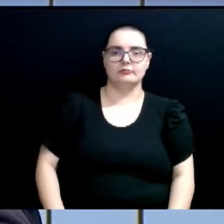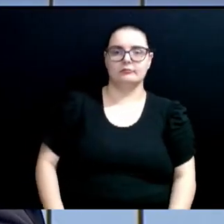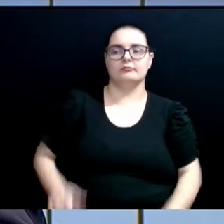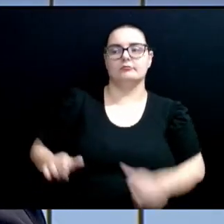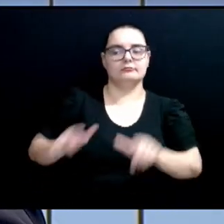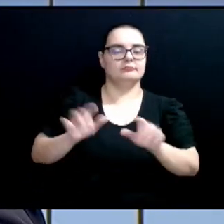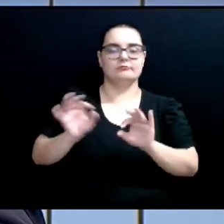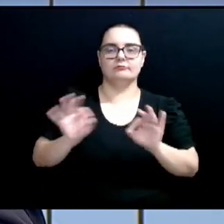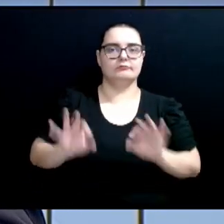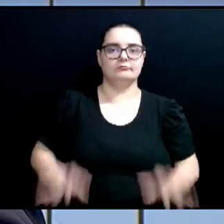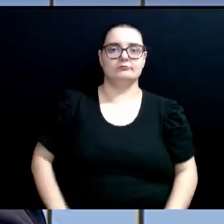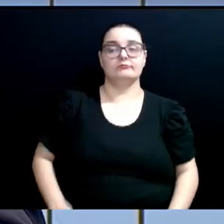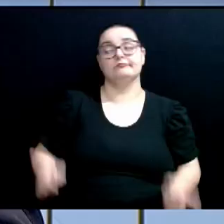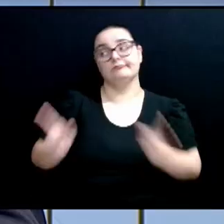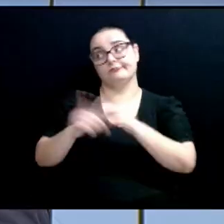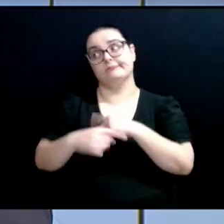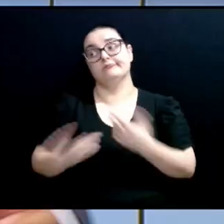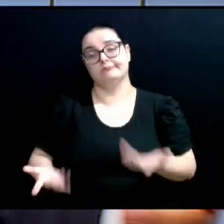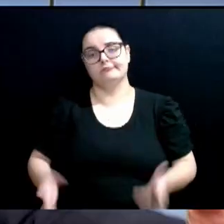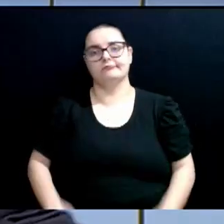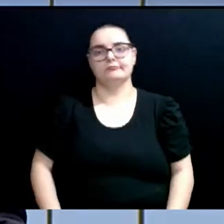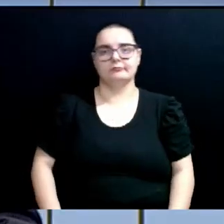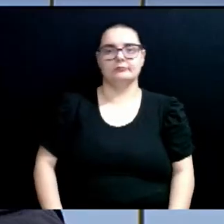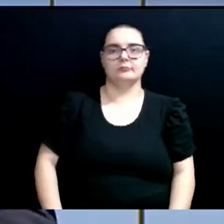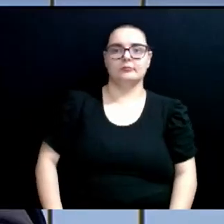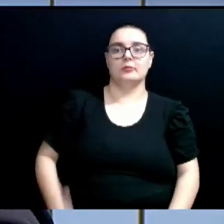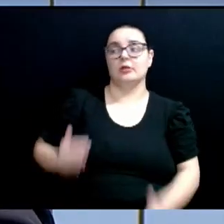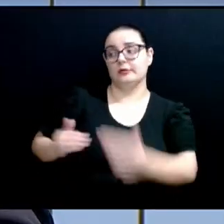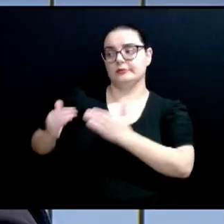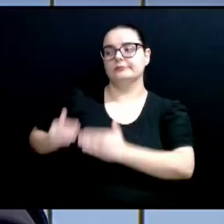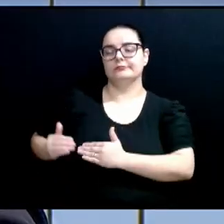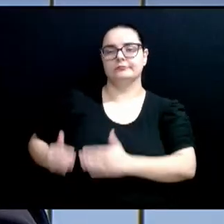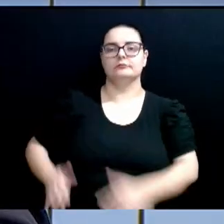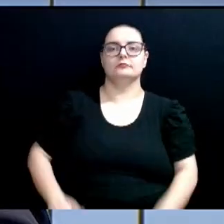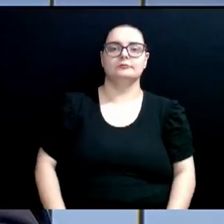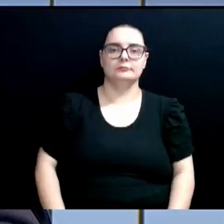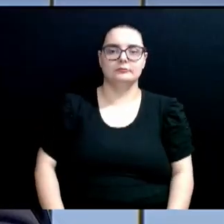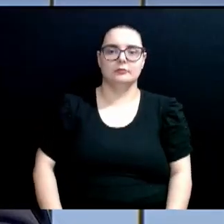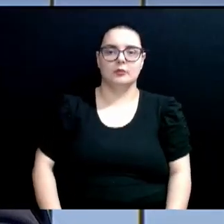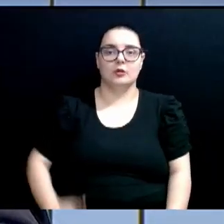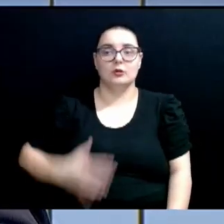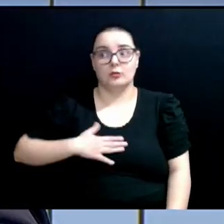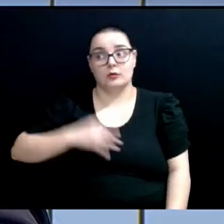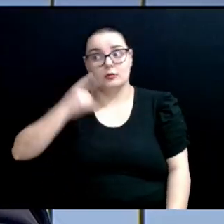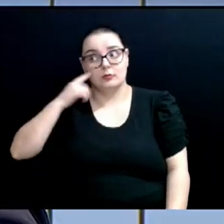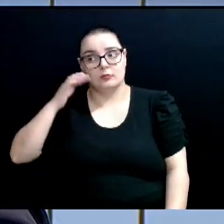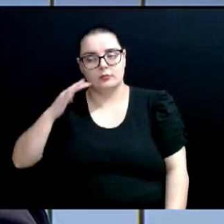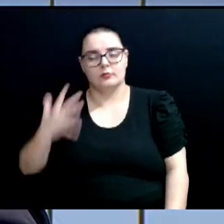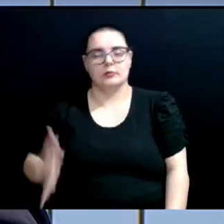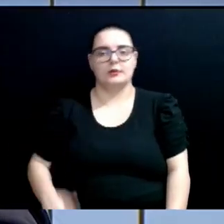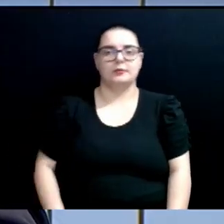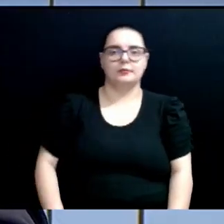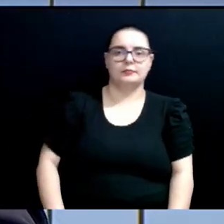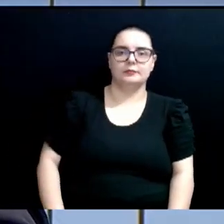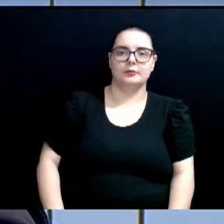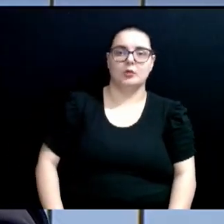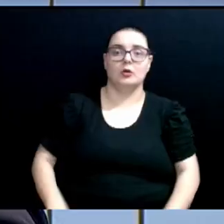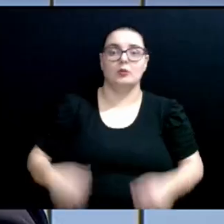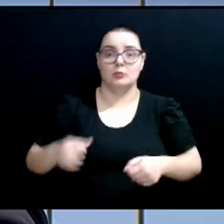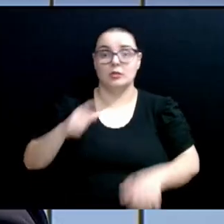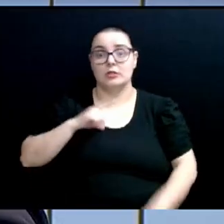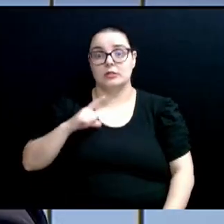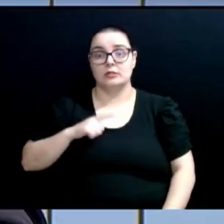pelo contrário, é um retrocesso, né? No meu modo de pensar, é preciso que haja uma